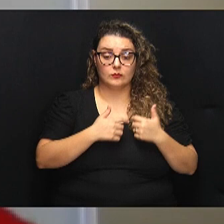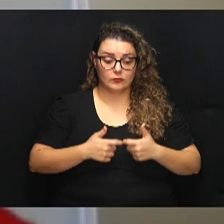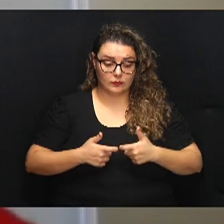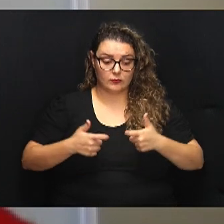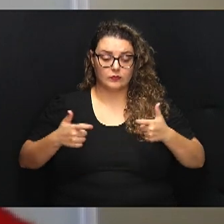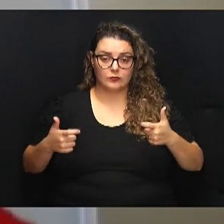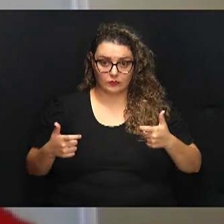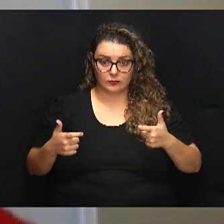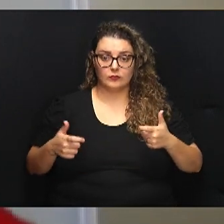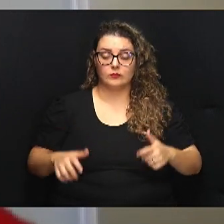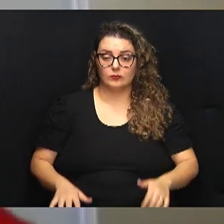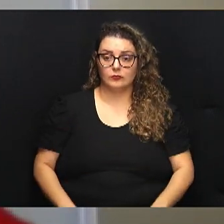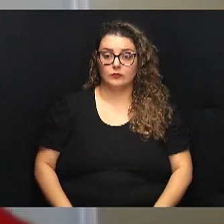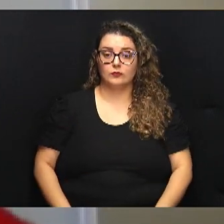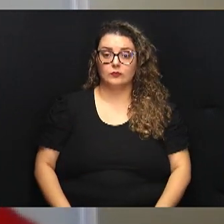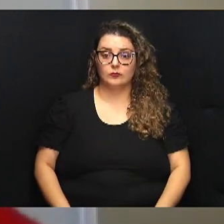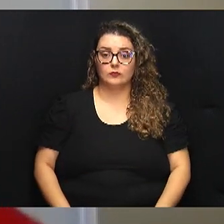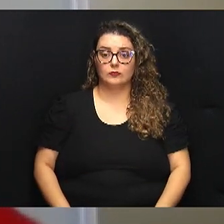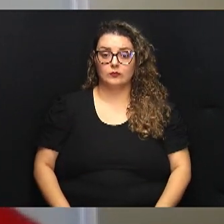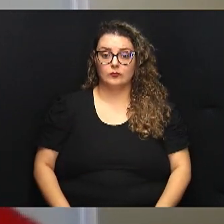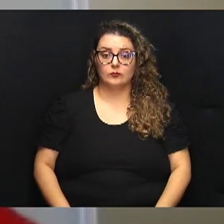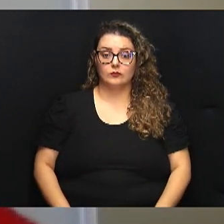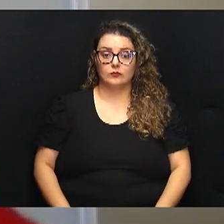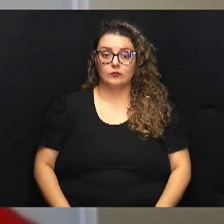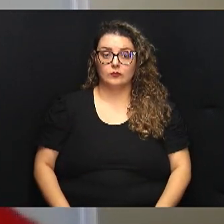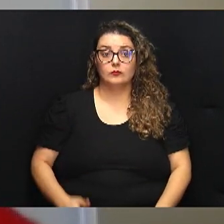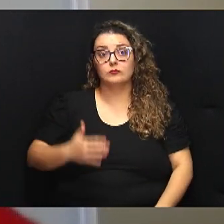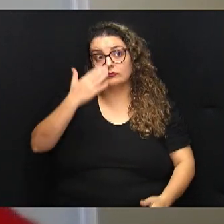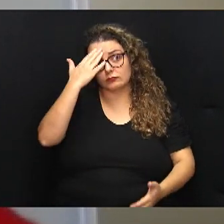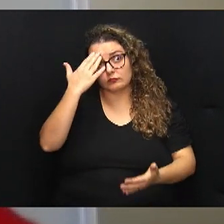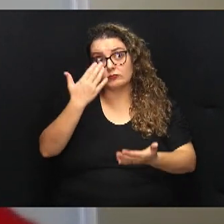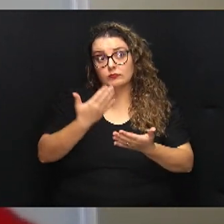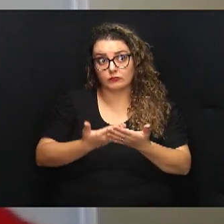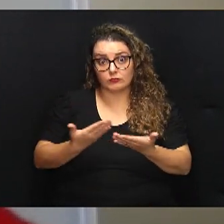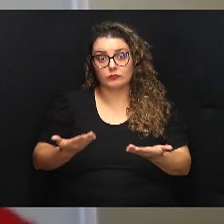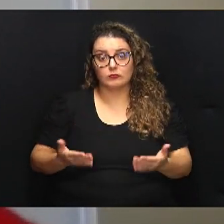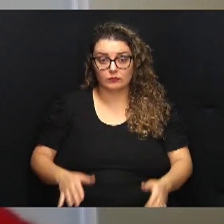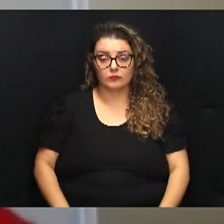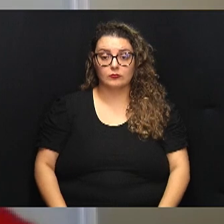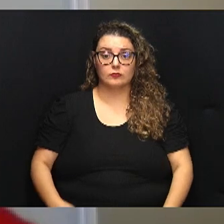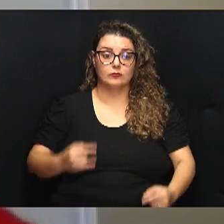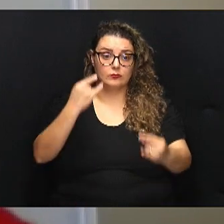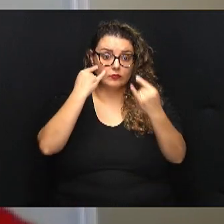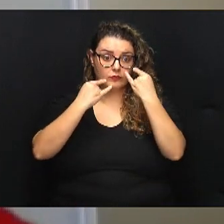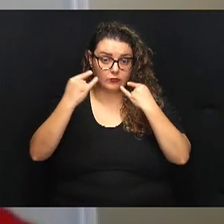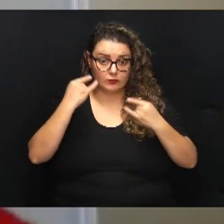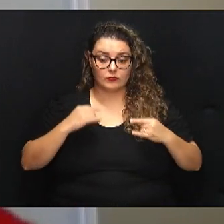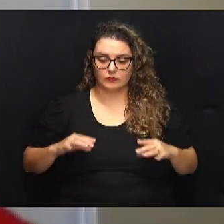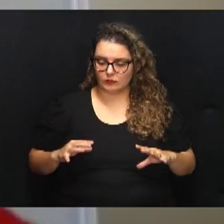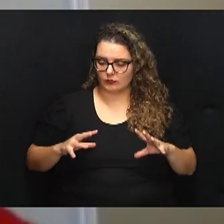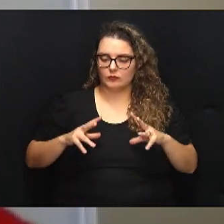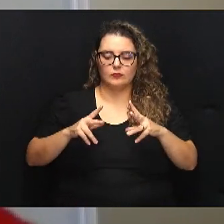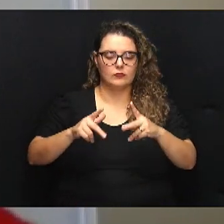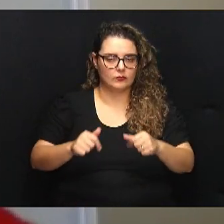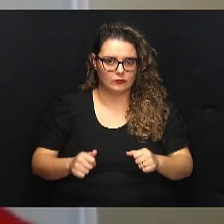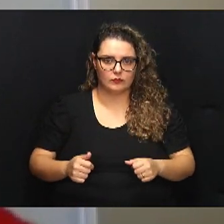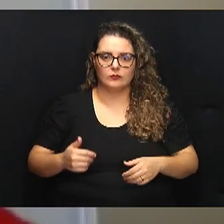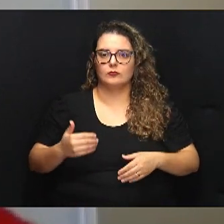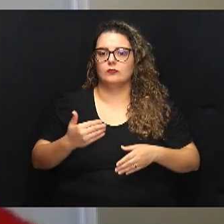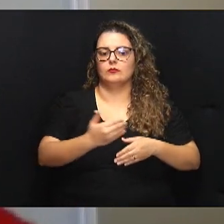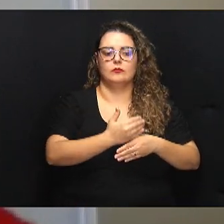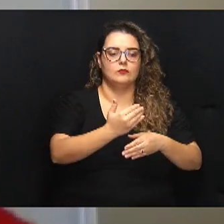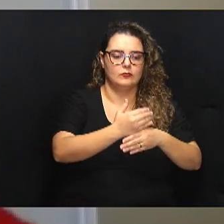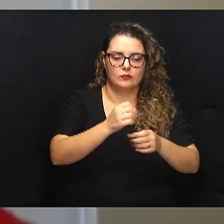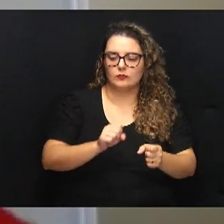grande e acredito que é interesse de todos, dos empreendedores, do